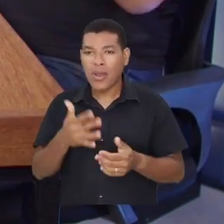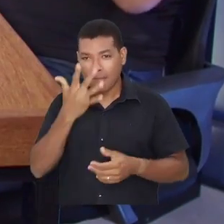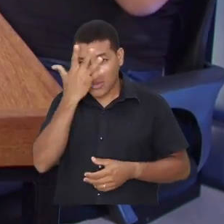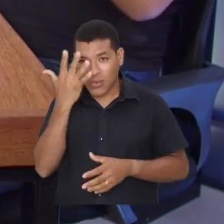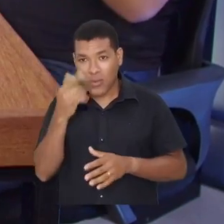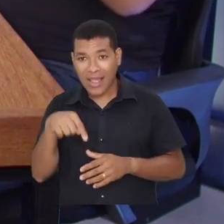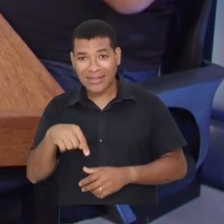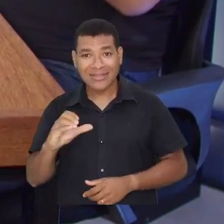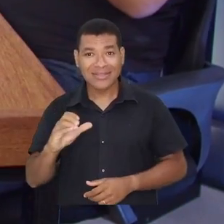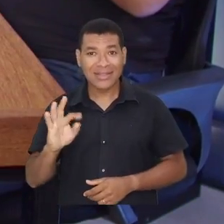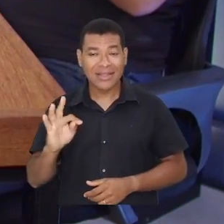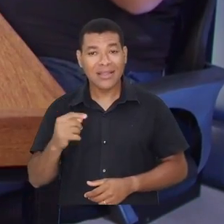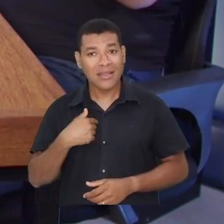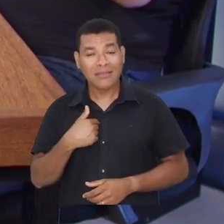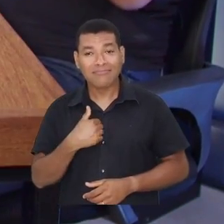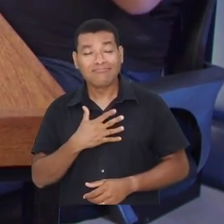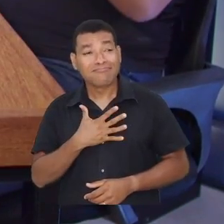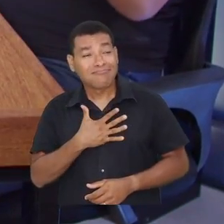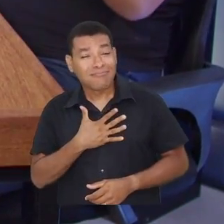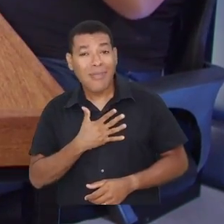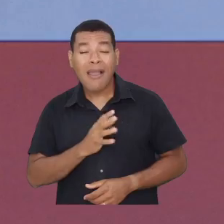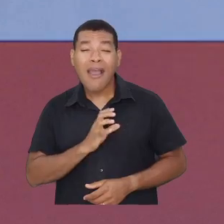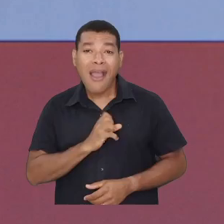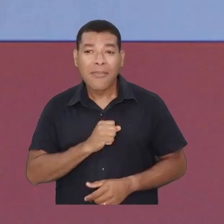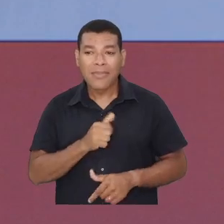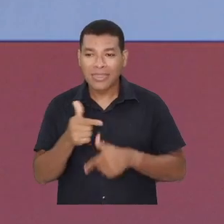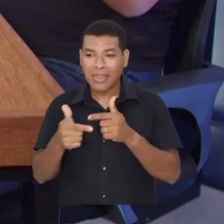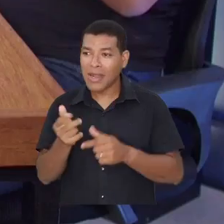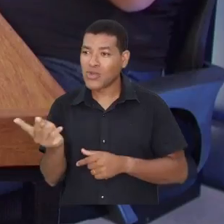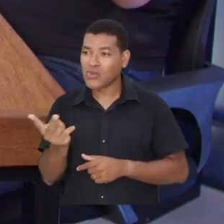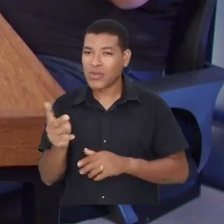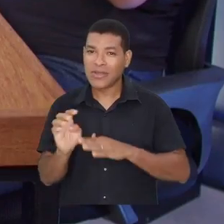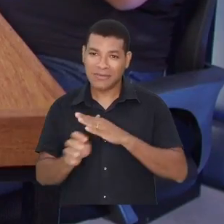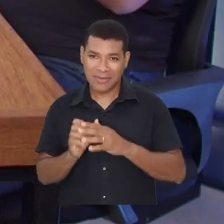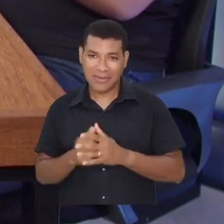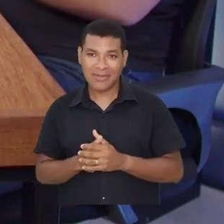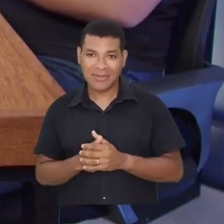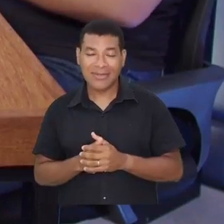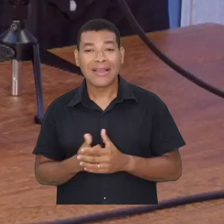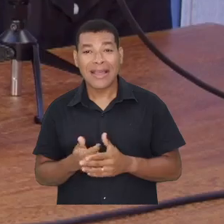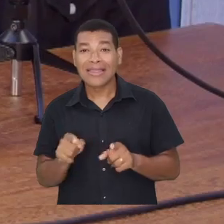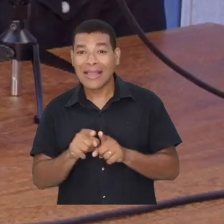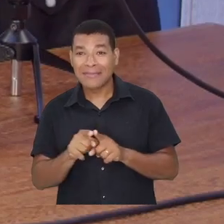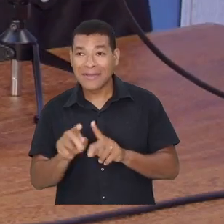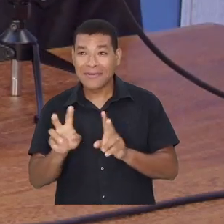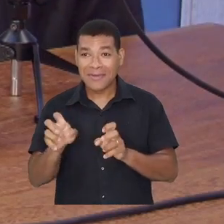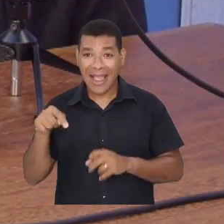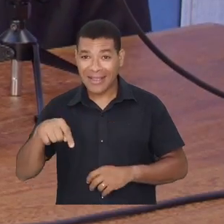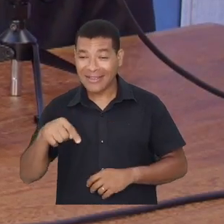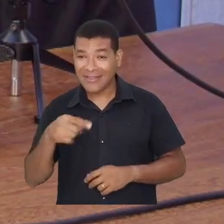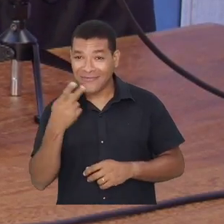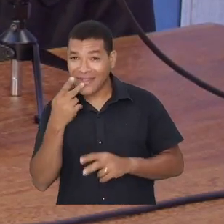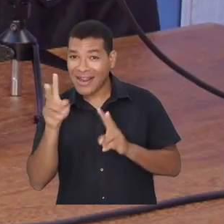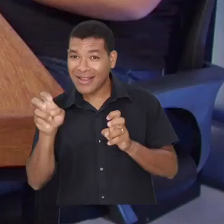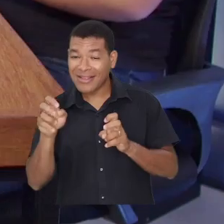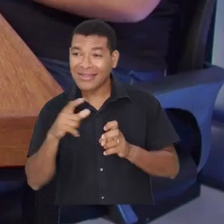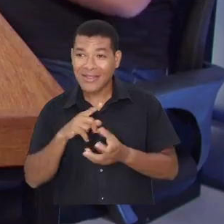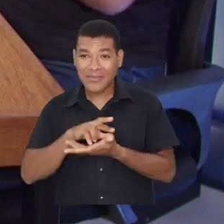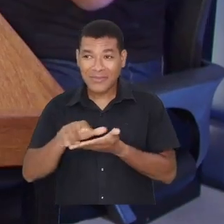Companhia de Talentos, são marcas que eu amo trabalhar, assim, gosto muito de estar perto. Se alguém quiser saber sobre a P&G ou a PepsiCo, pode falar com a